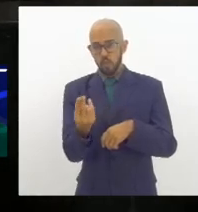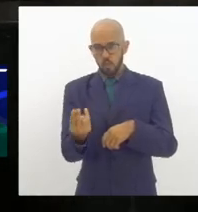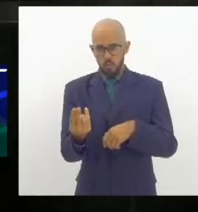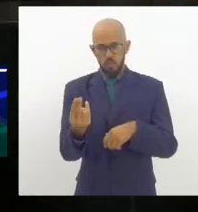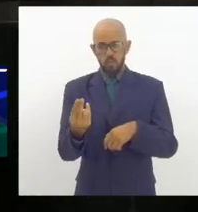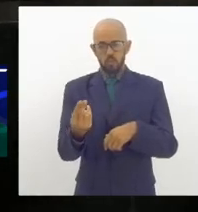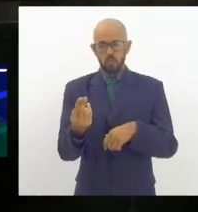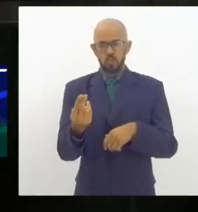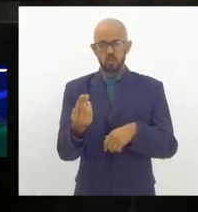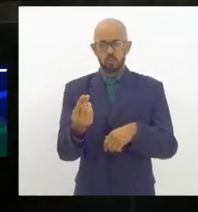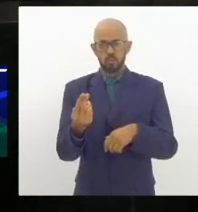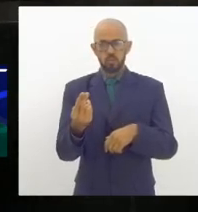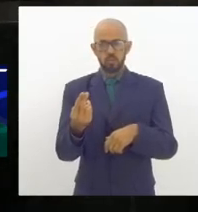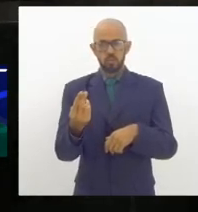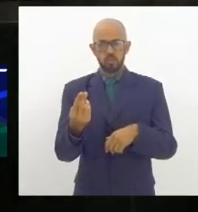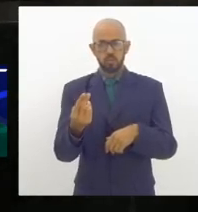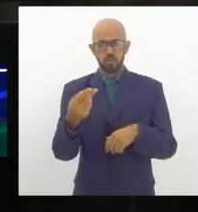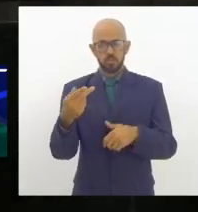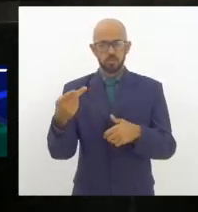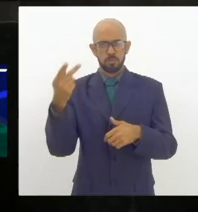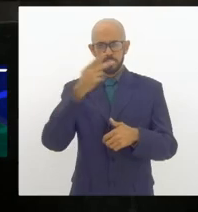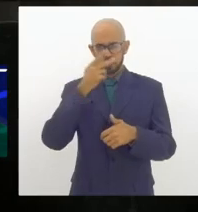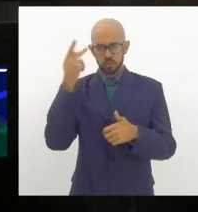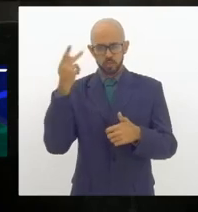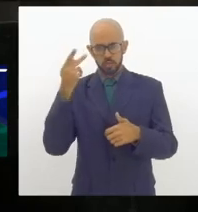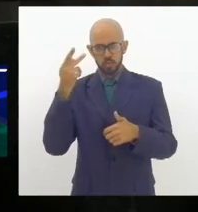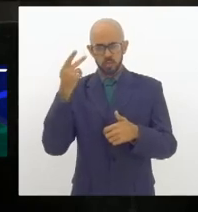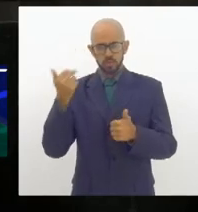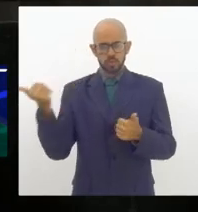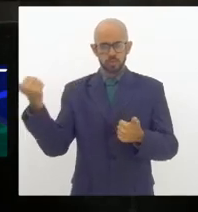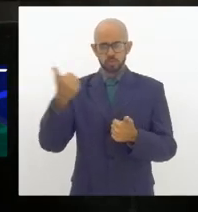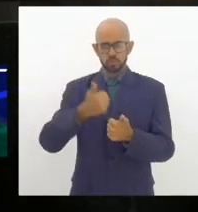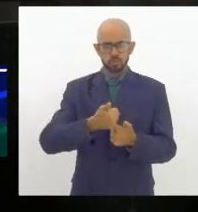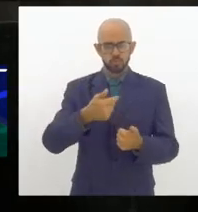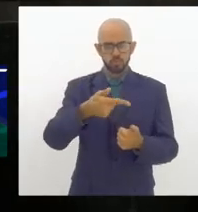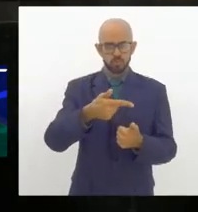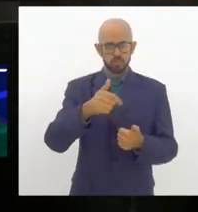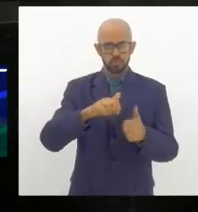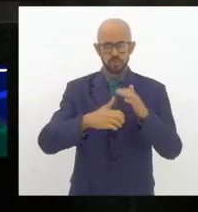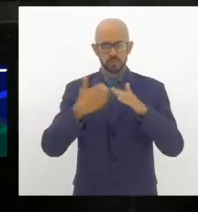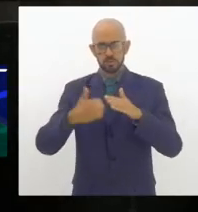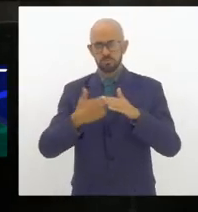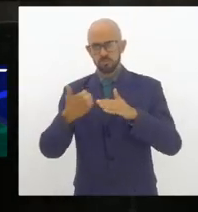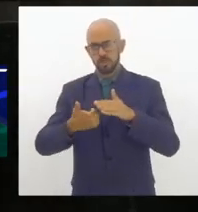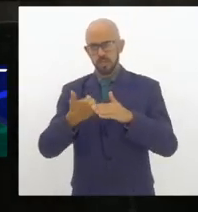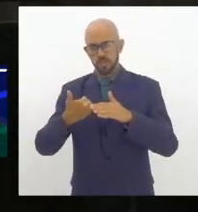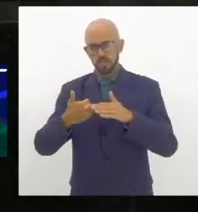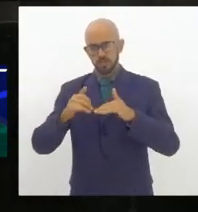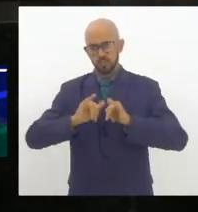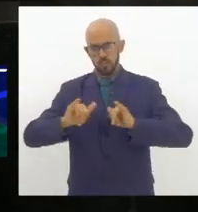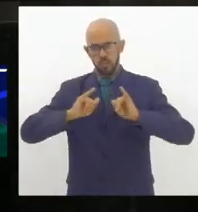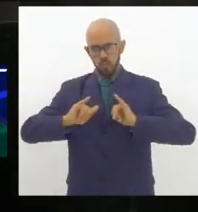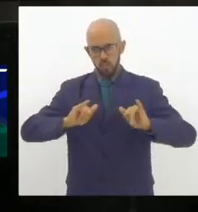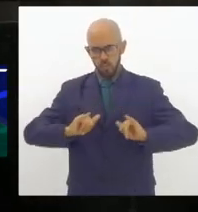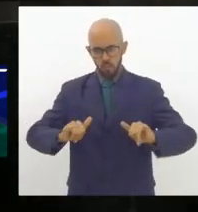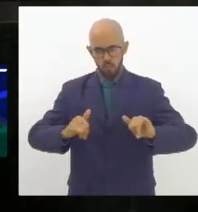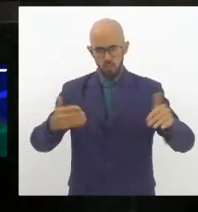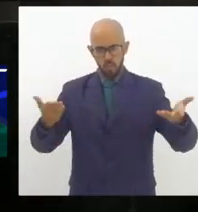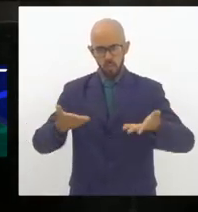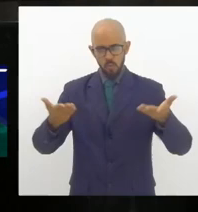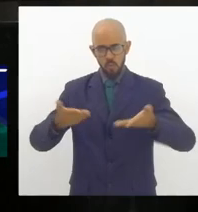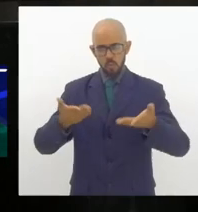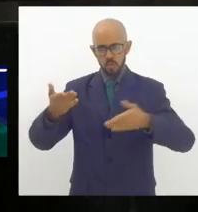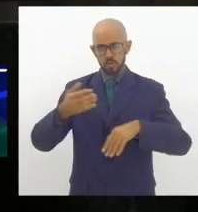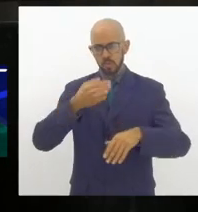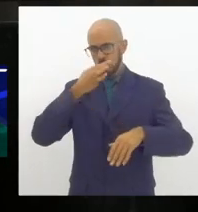através de pessoas Inter postas como essa empresa hoje tão fortemente divulgada que